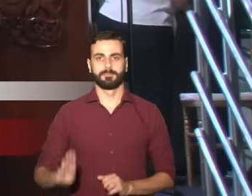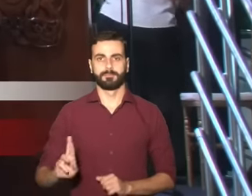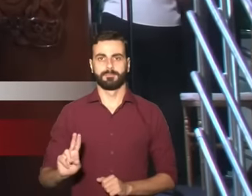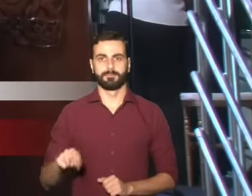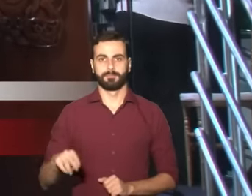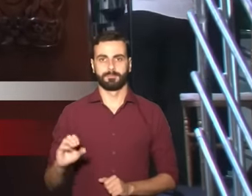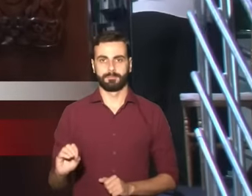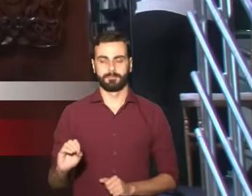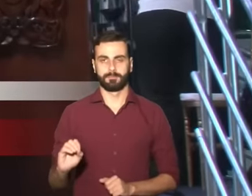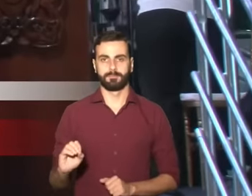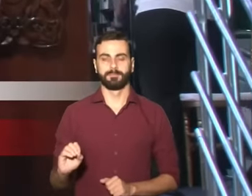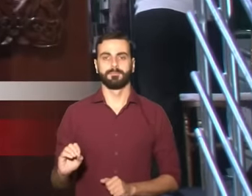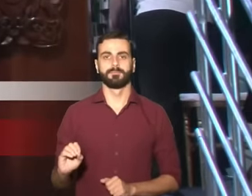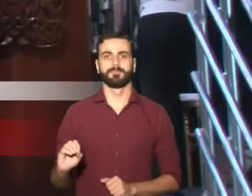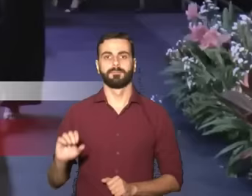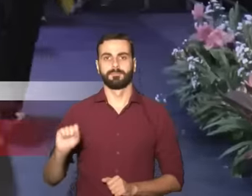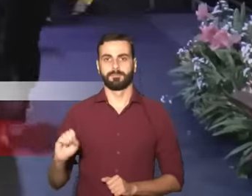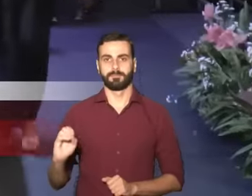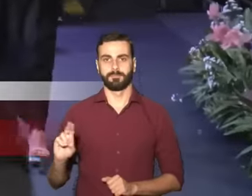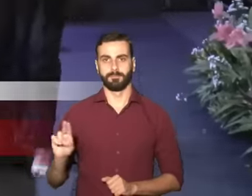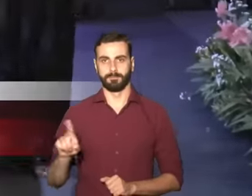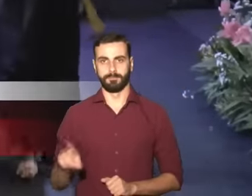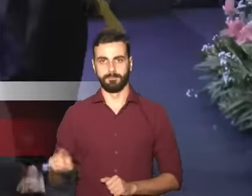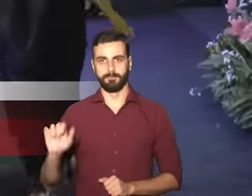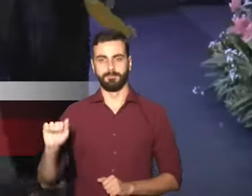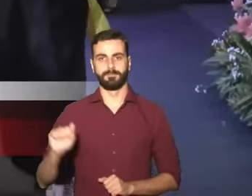Bruno Botelho de Souza.